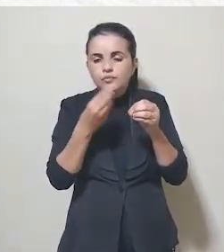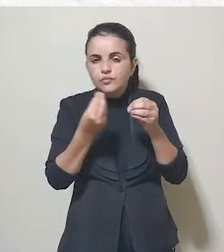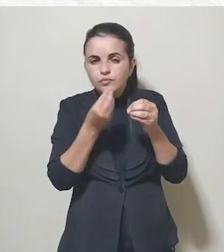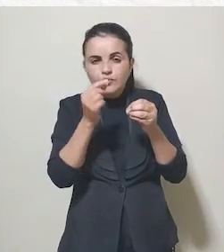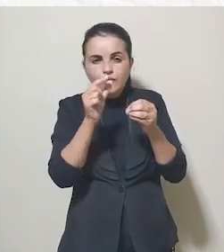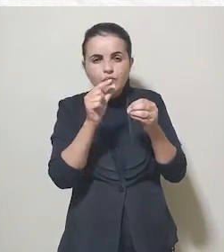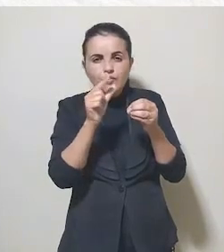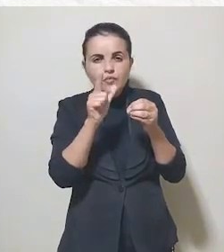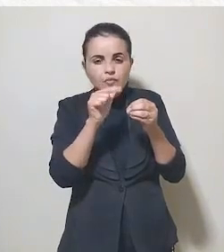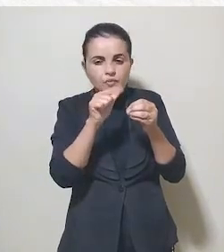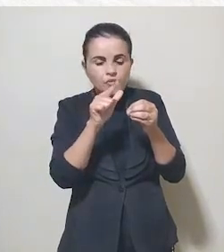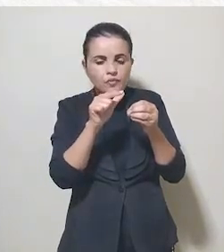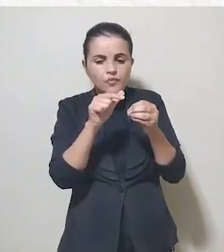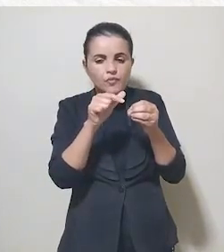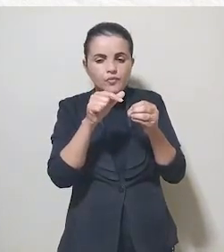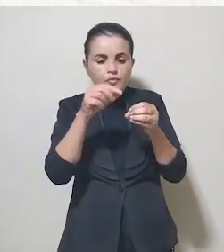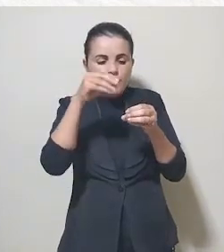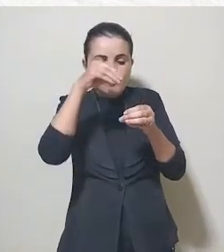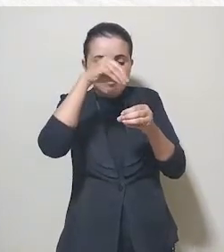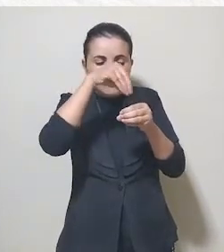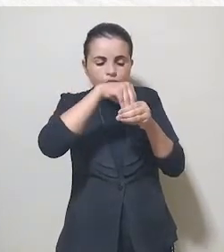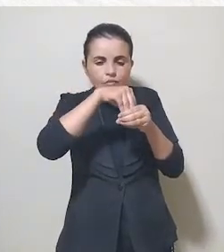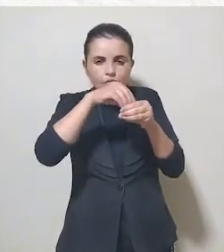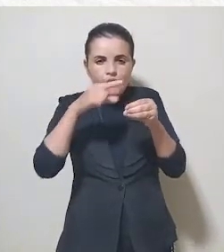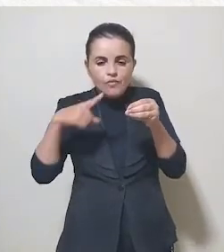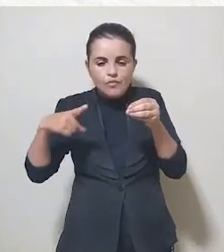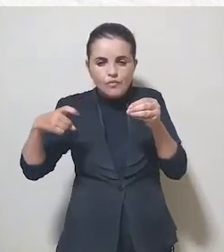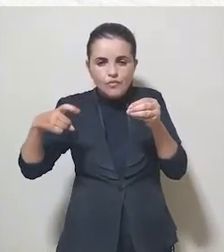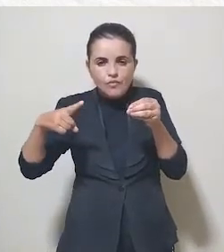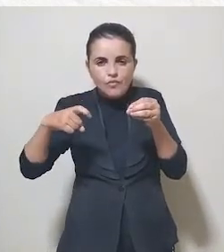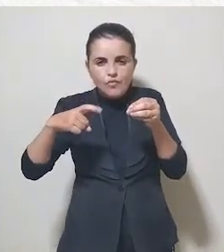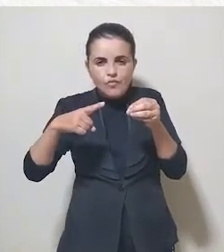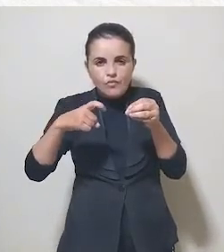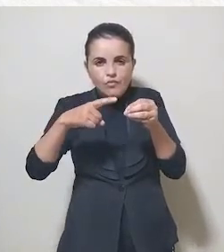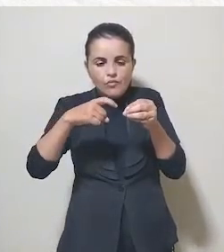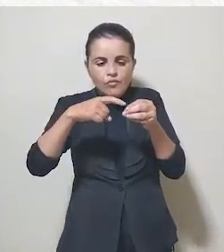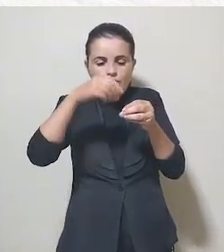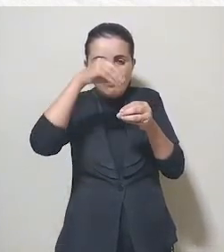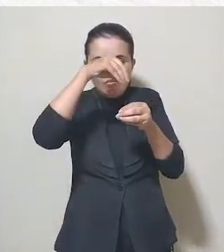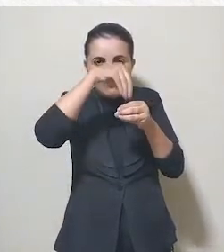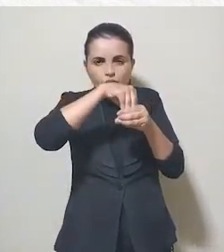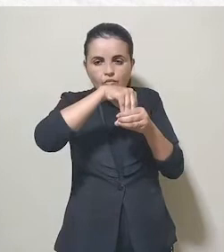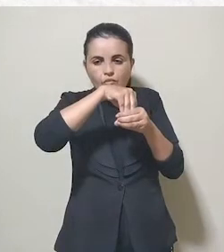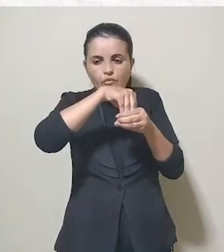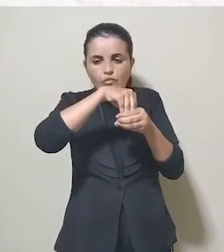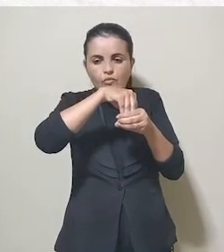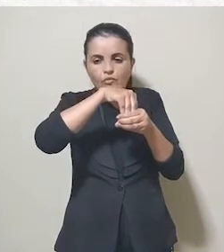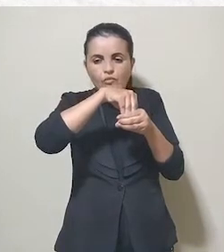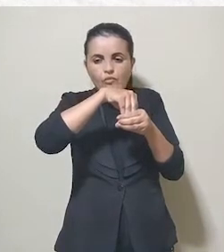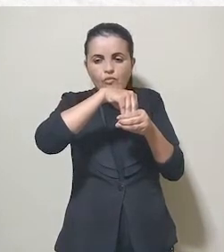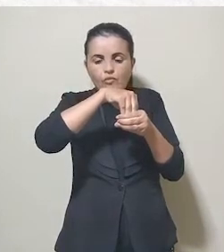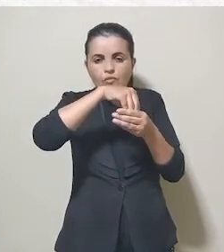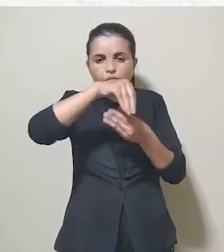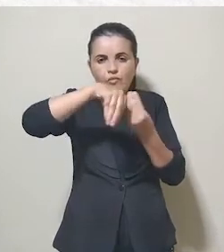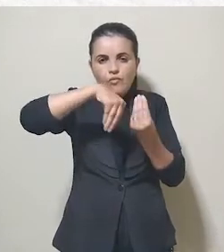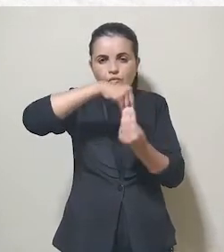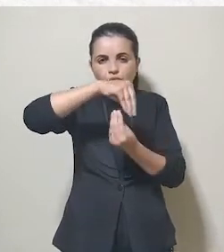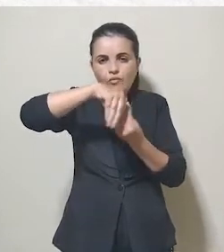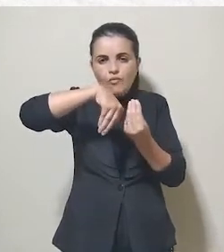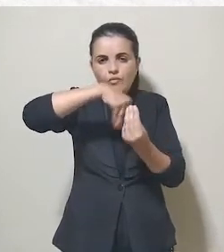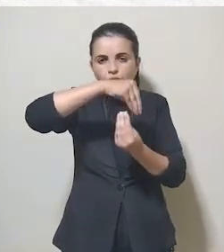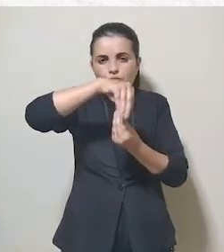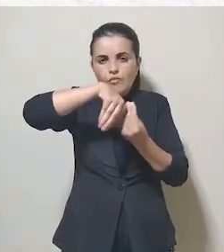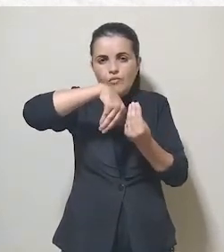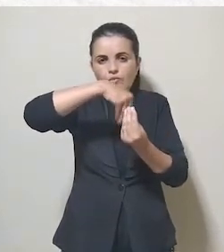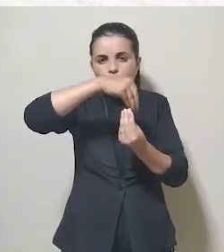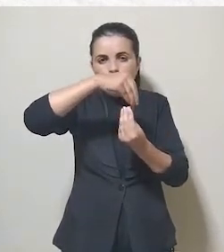o espermatozoide, ele vai sair daqui, ele vai percorrer todo esse canal aqui e chegar aqui na vesícula seminal e vai se misturar com